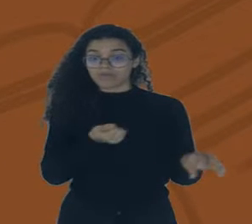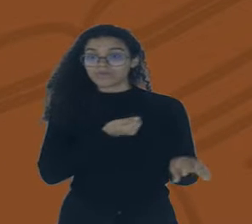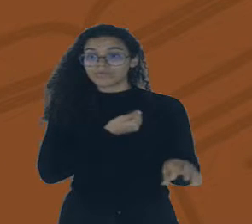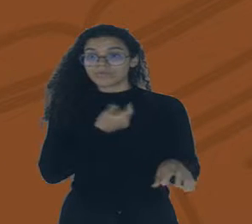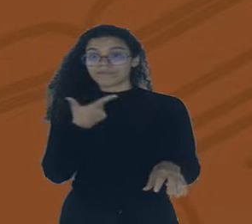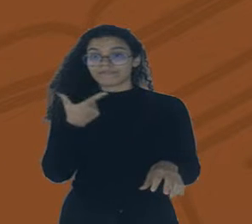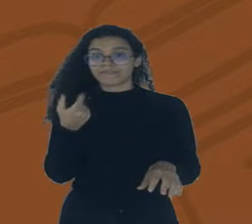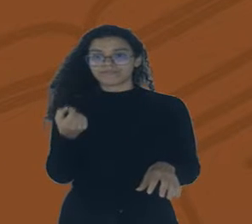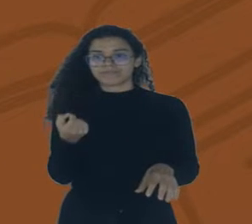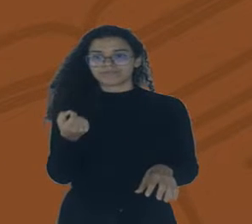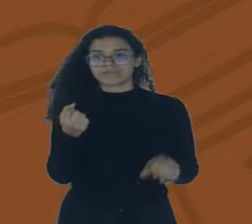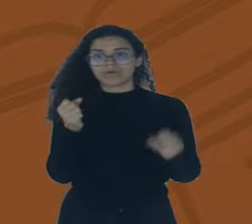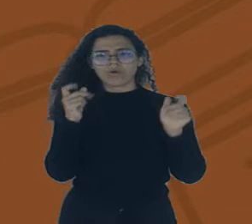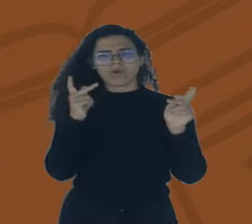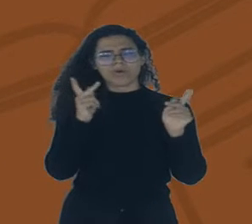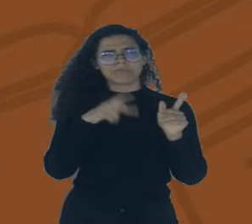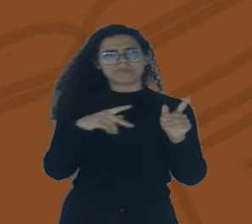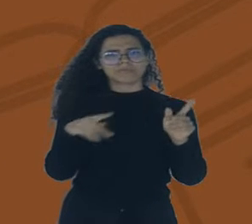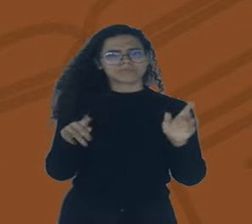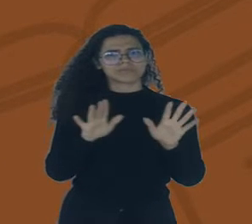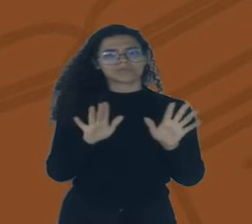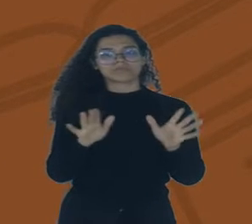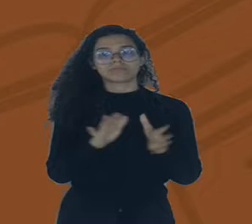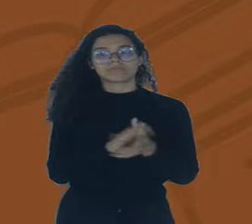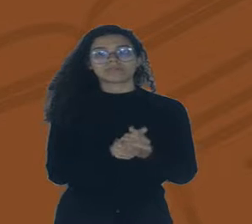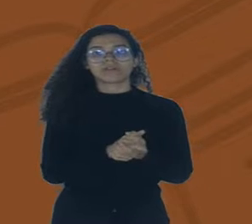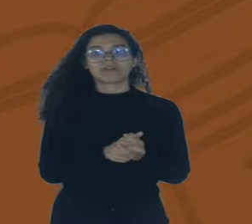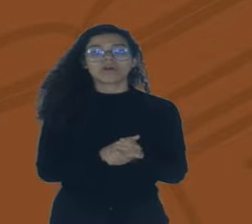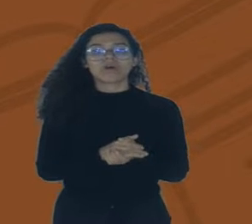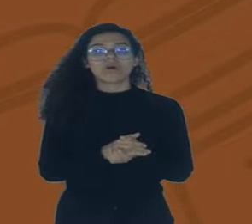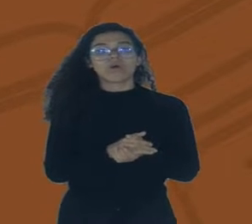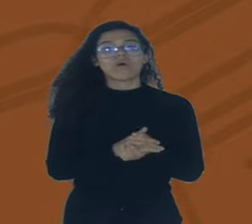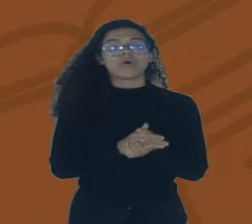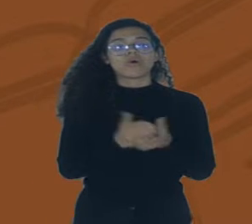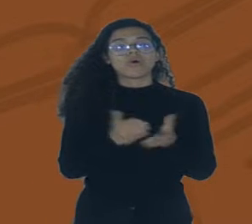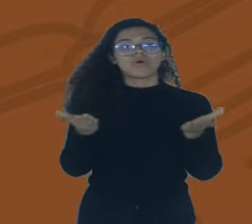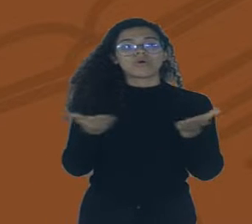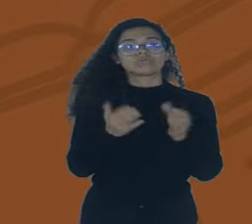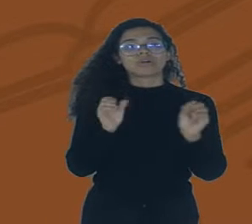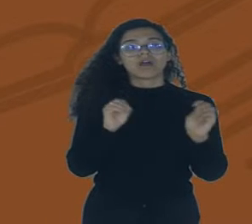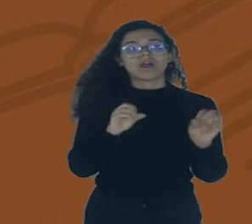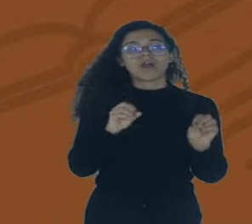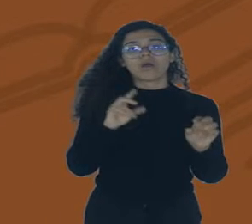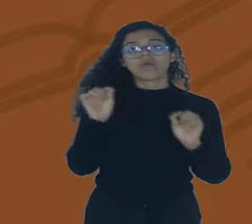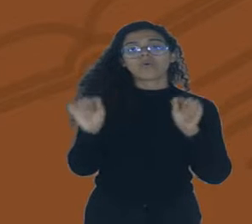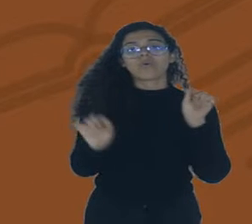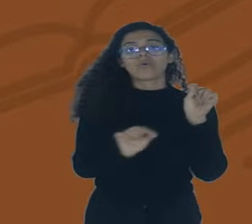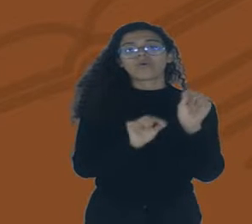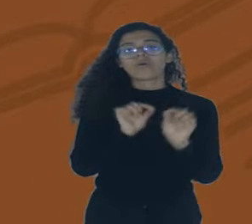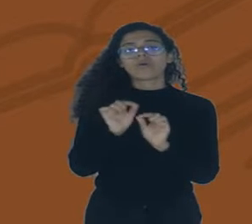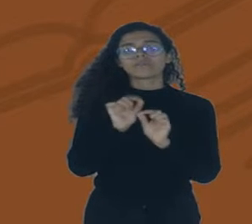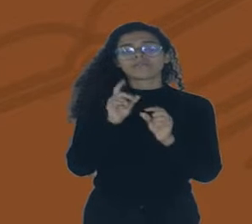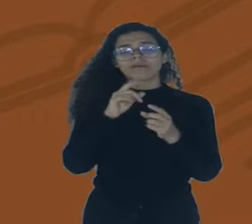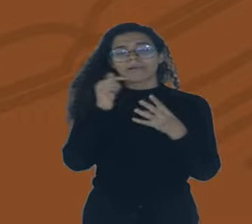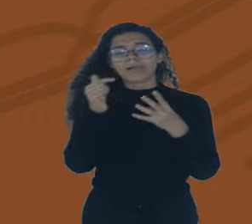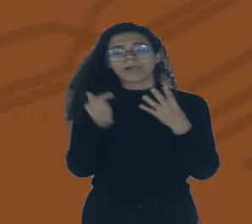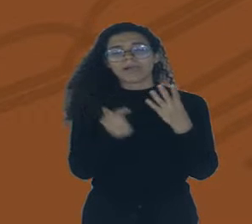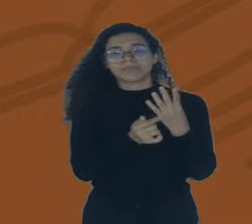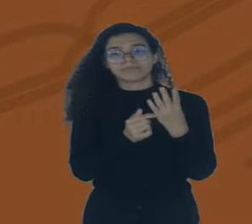20. Muito bem, professor Luciano. Dentro da aula de hoje, o que nós iremos ver? O que nós iremos